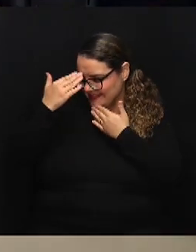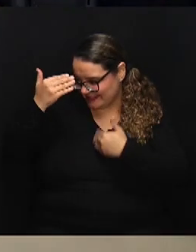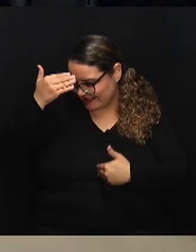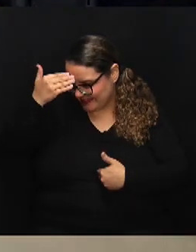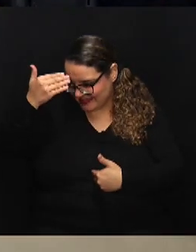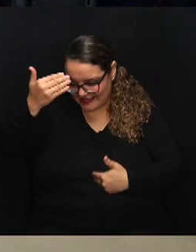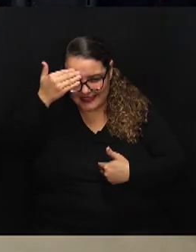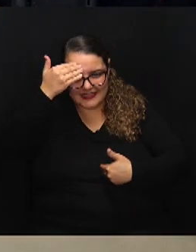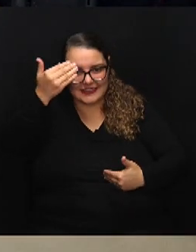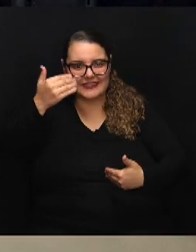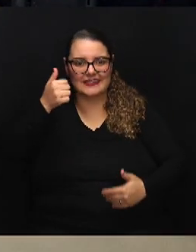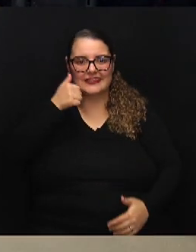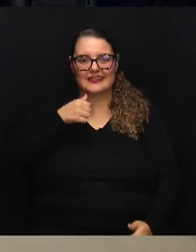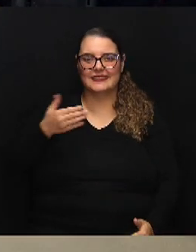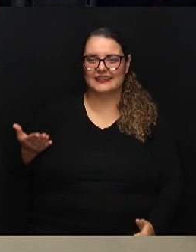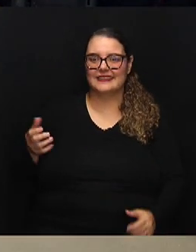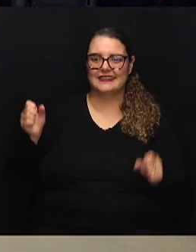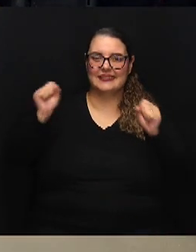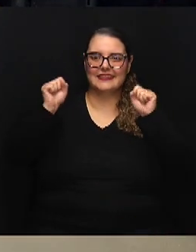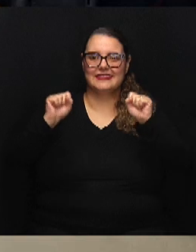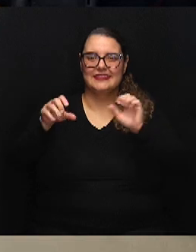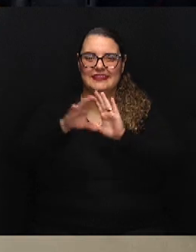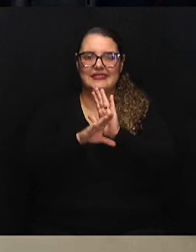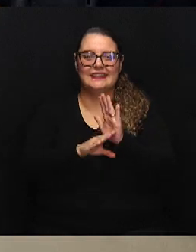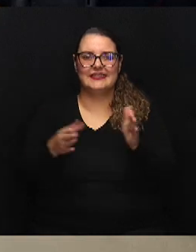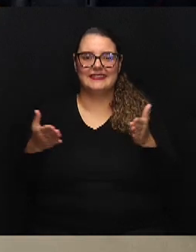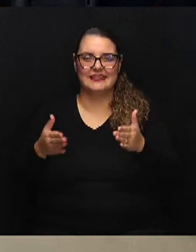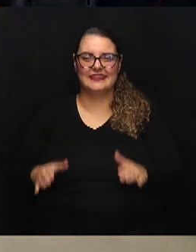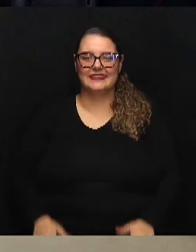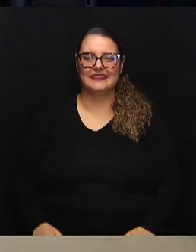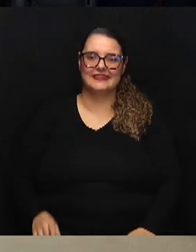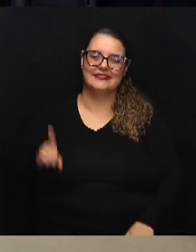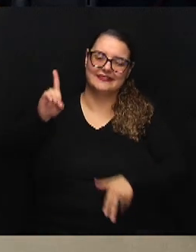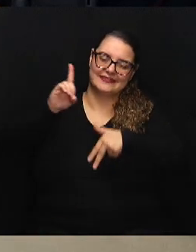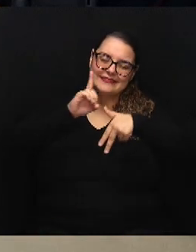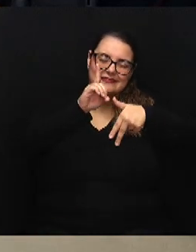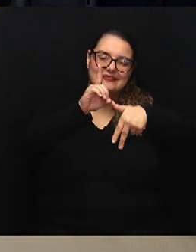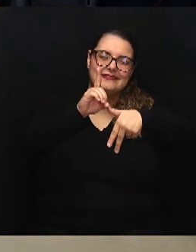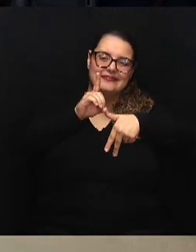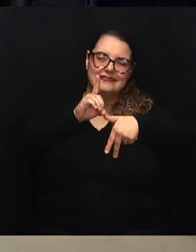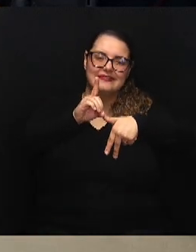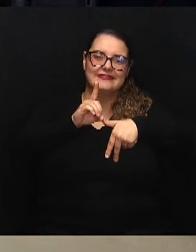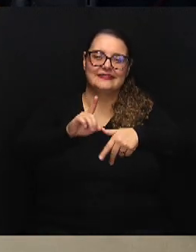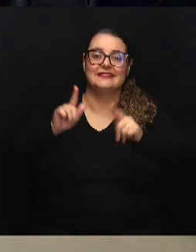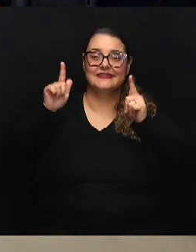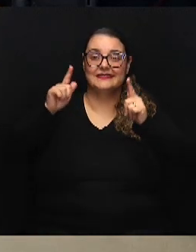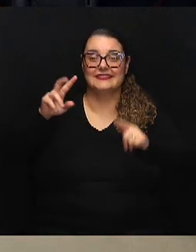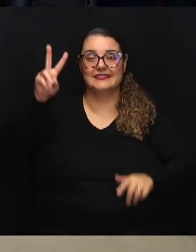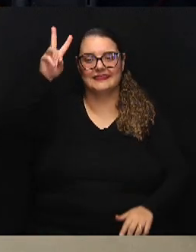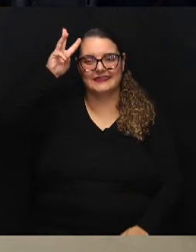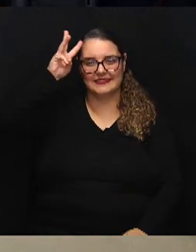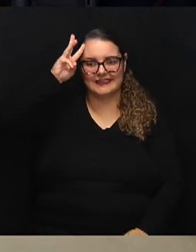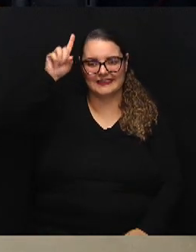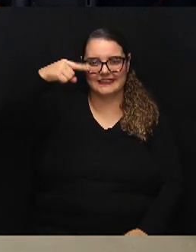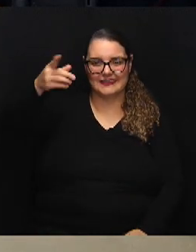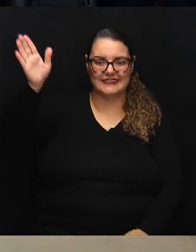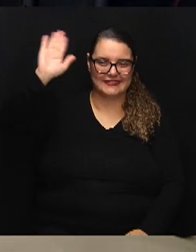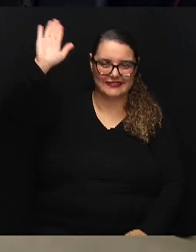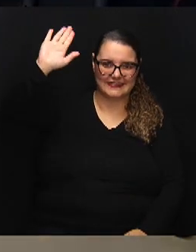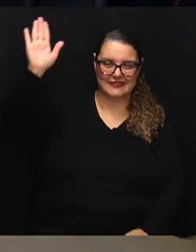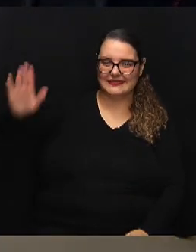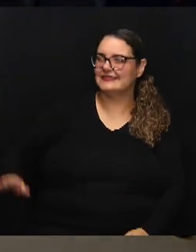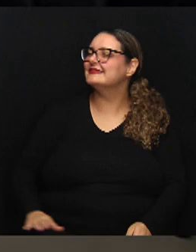gratidão vocês, obrigada, meninas, gente. Adorei o programa de hoje. Valeu. Fiquem com Deus, curta a sua terça-feira, se cuide e até amanhã.